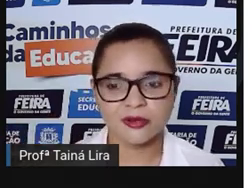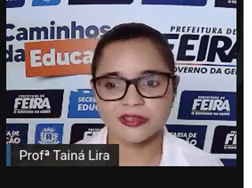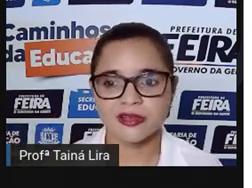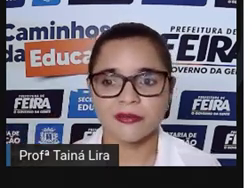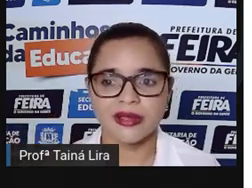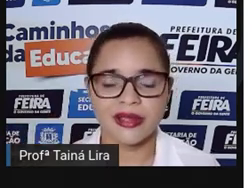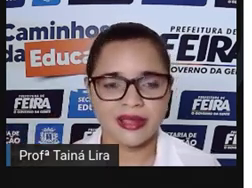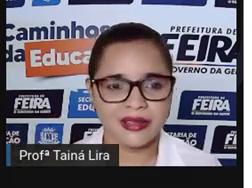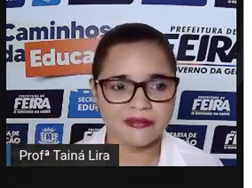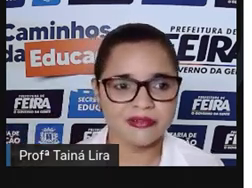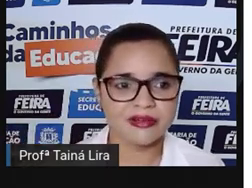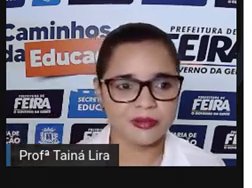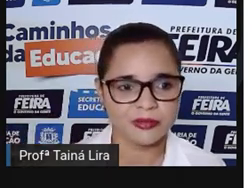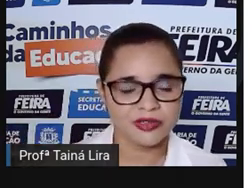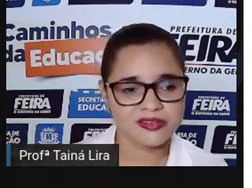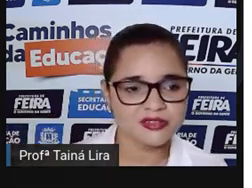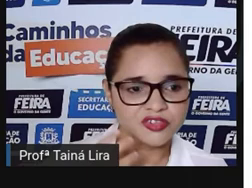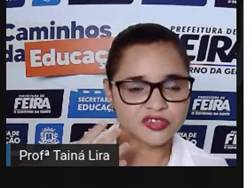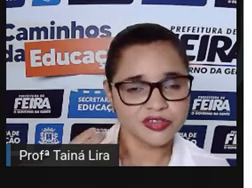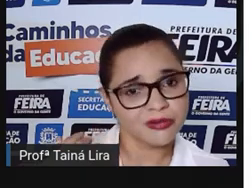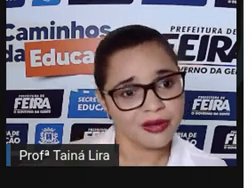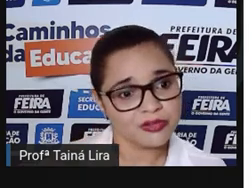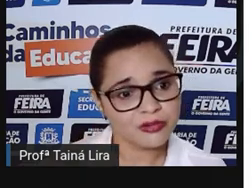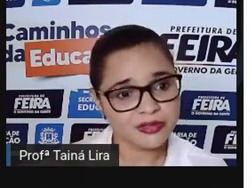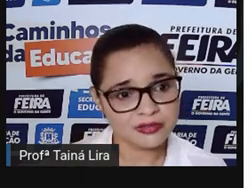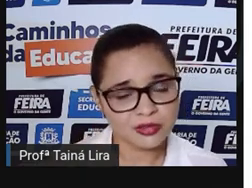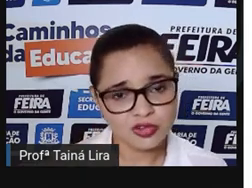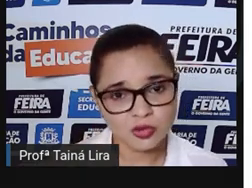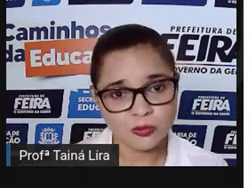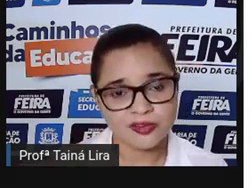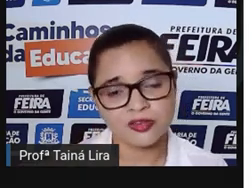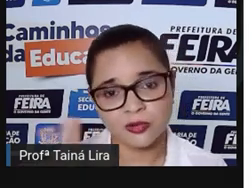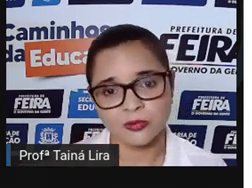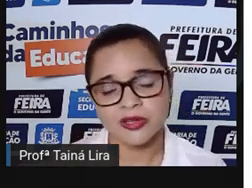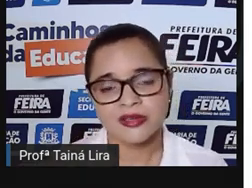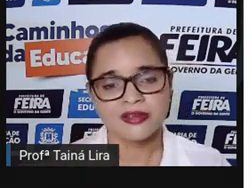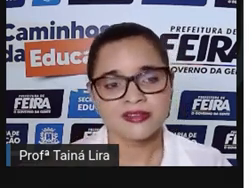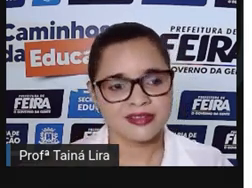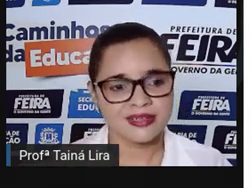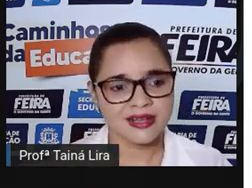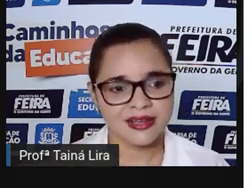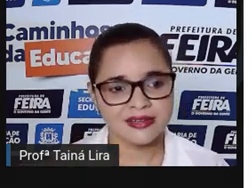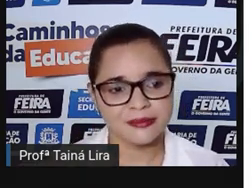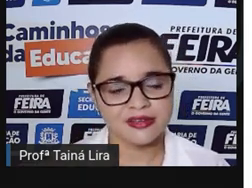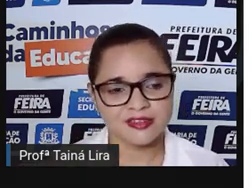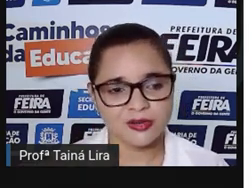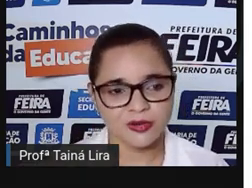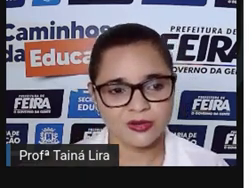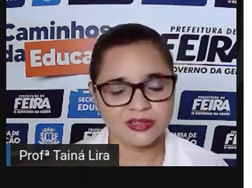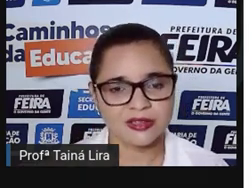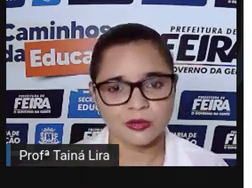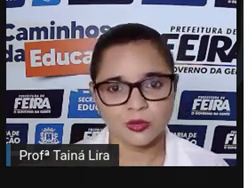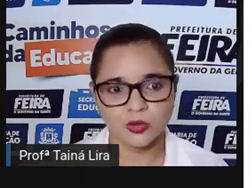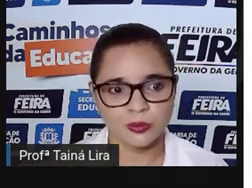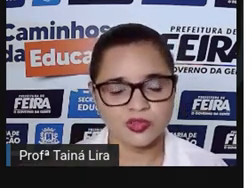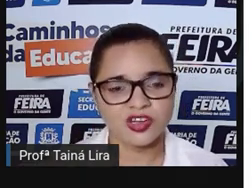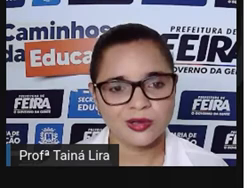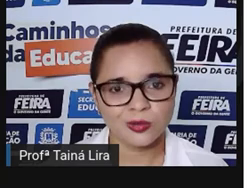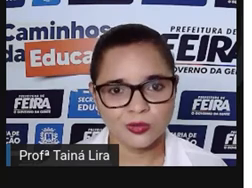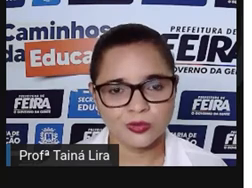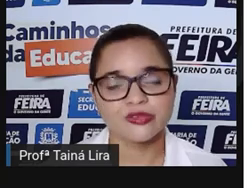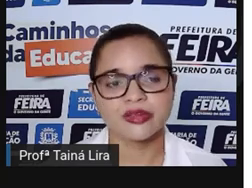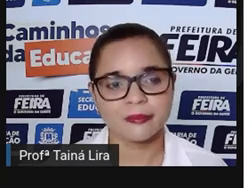minha escola, então é uma comunicação individual, só entre nós duas. Ou se lá na minha escola tem um grupo